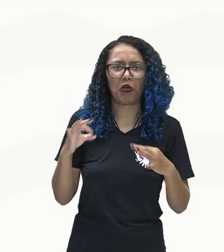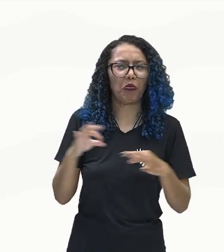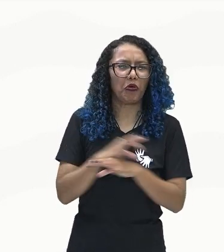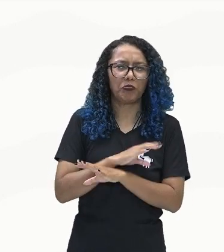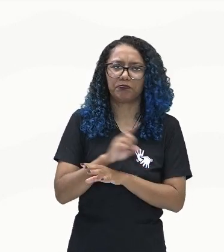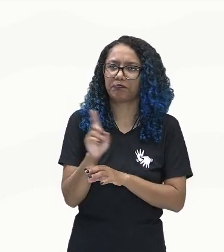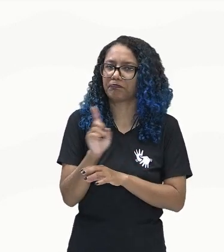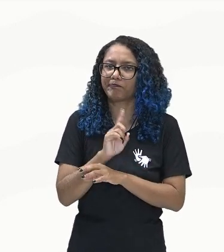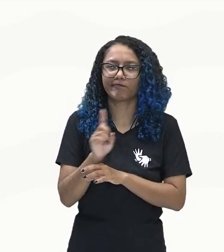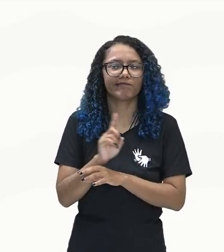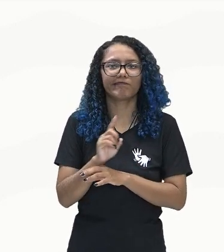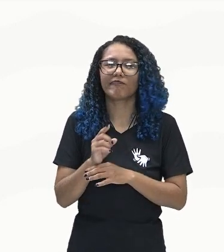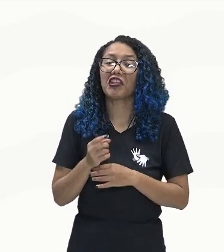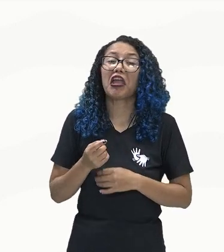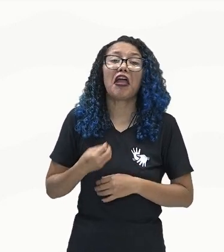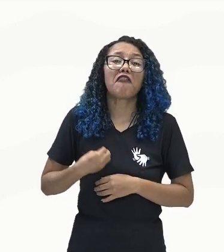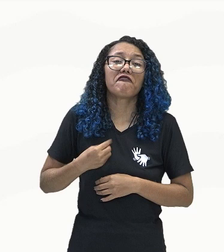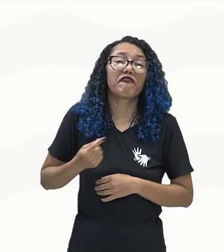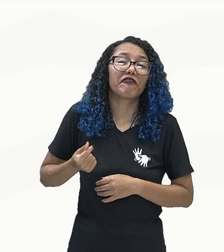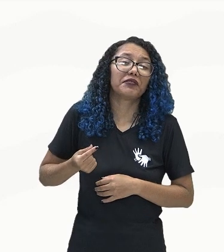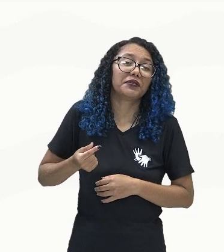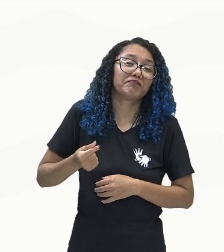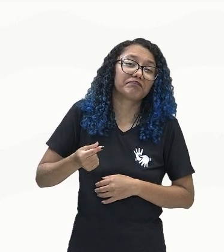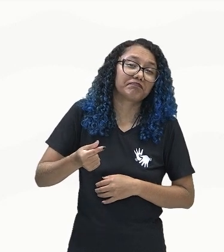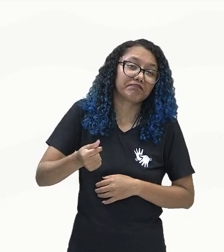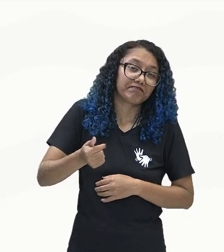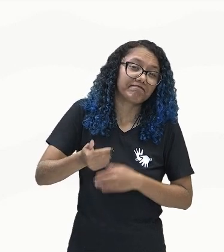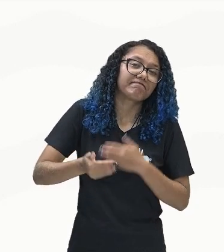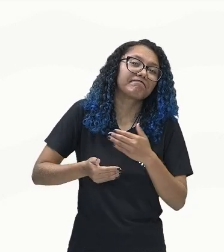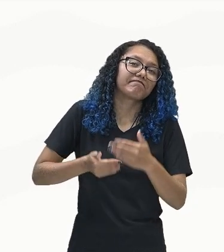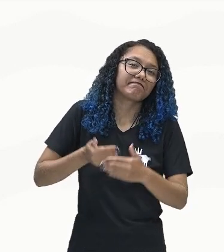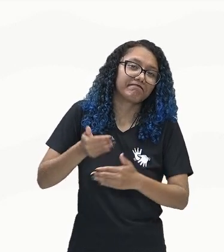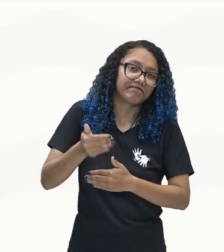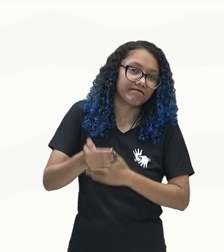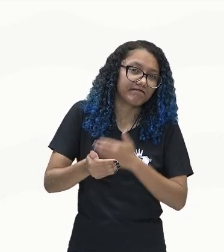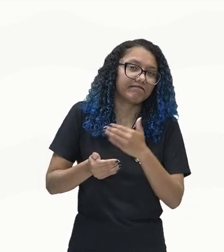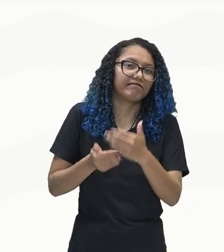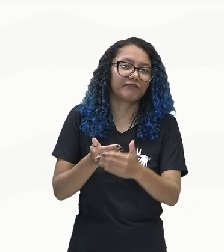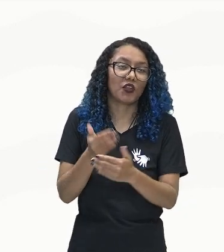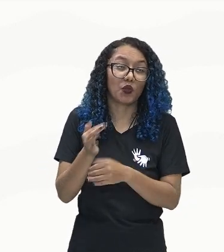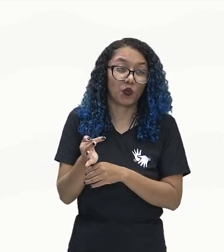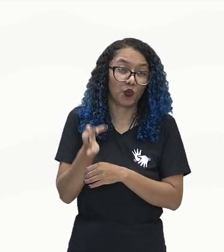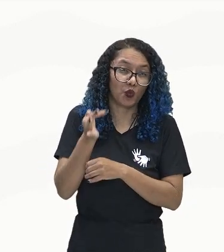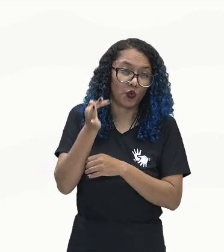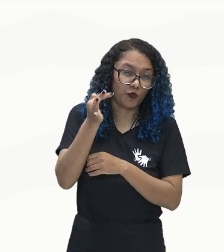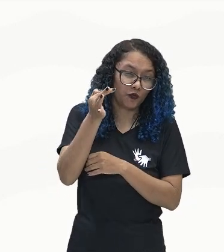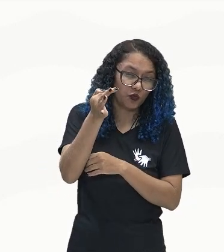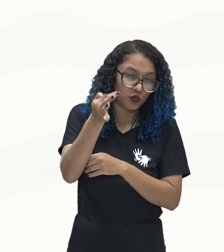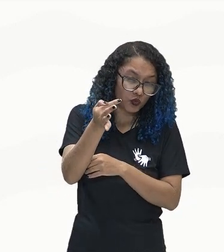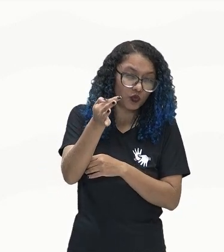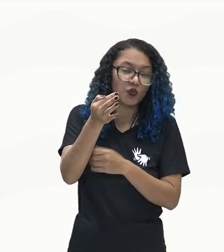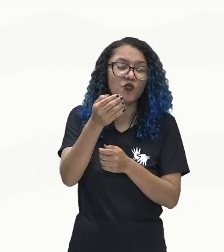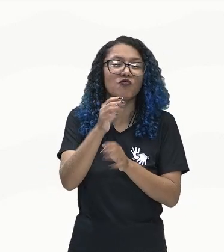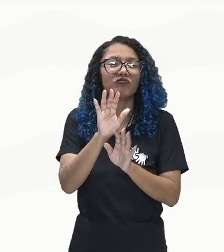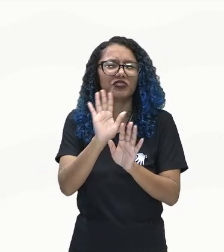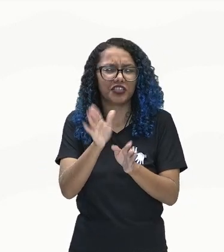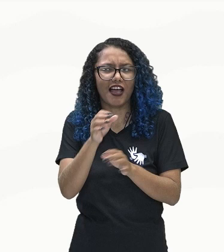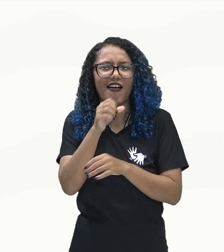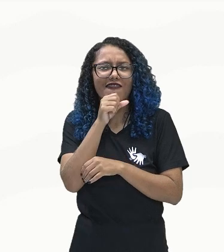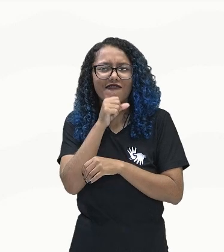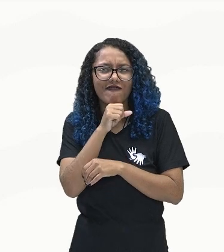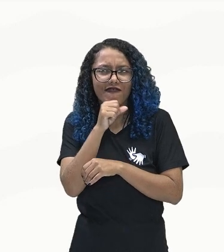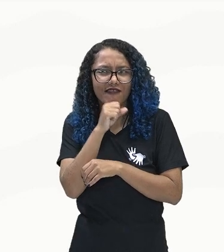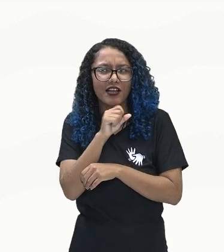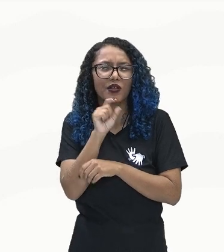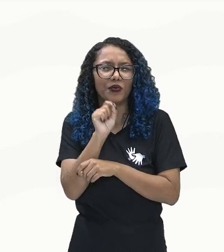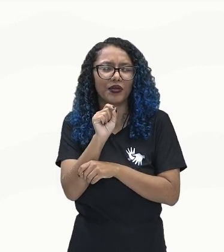vai levar a vida toda para né, chegar lá na frente, lá na velhice, e mesmo assim